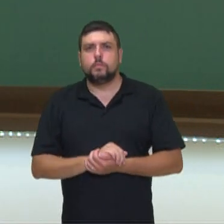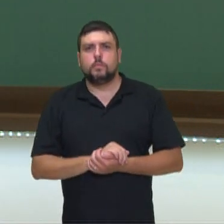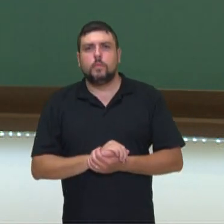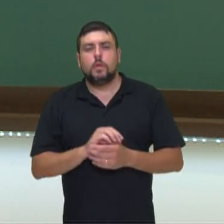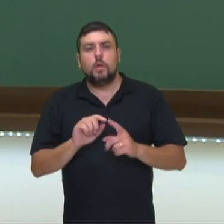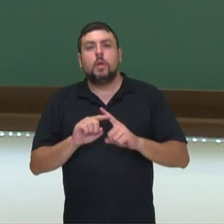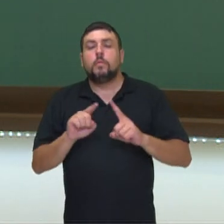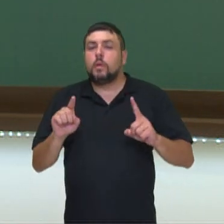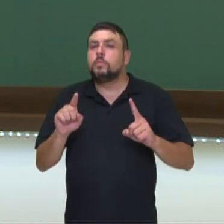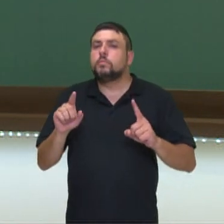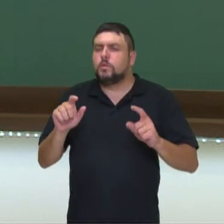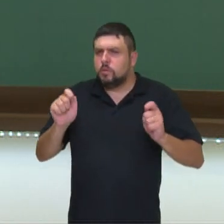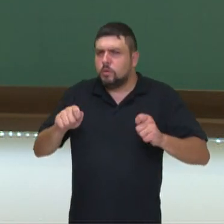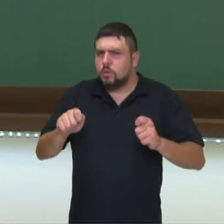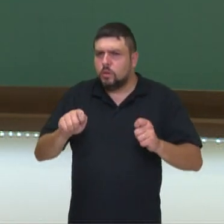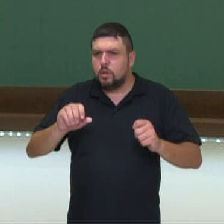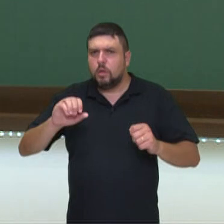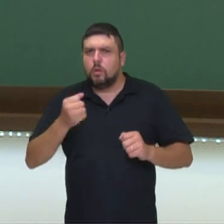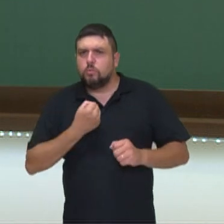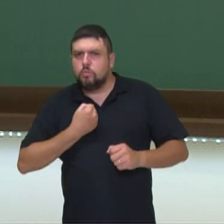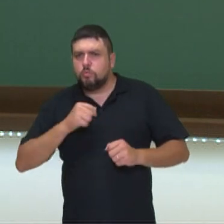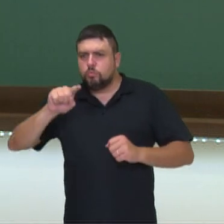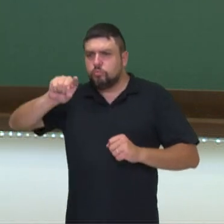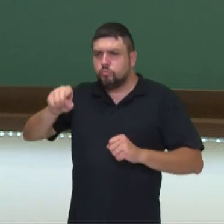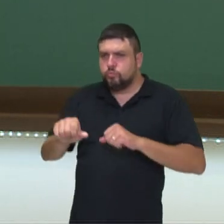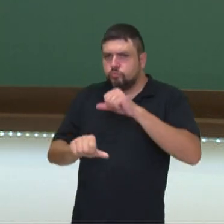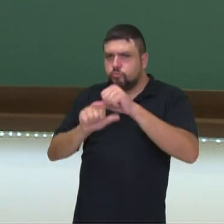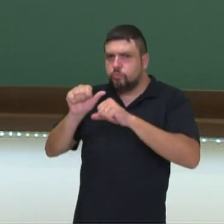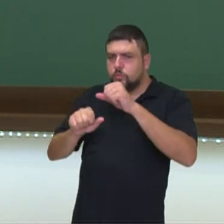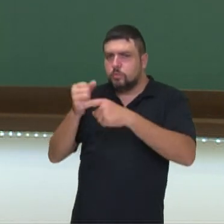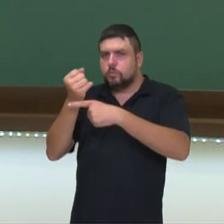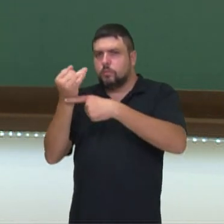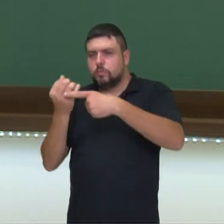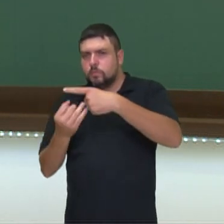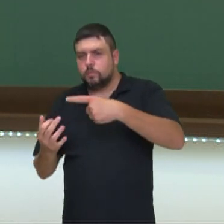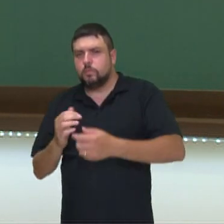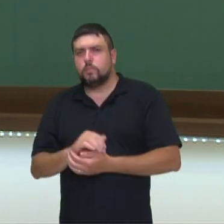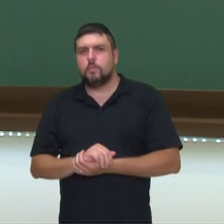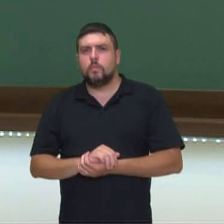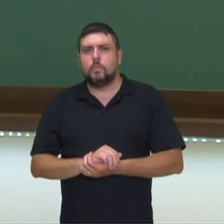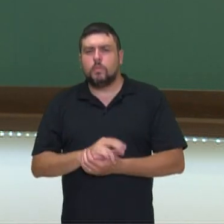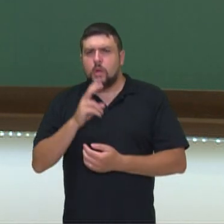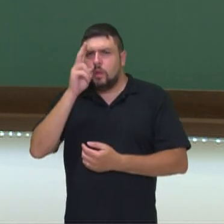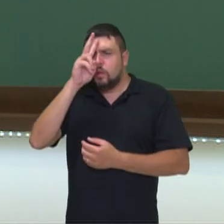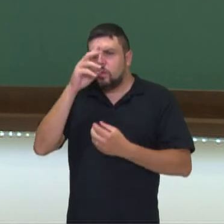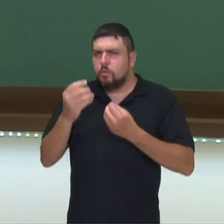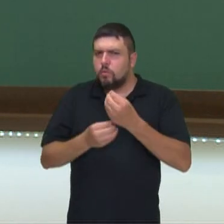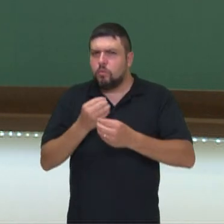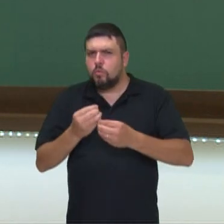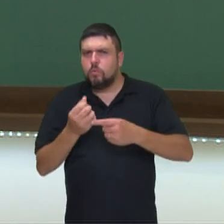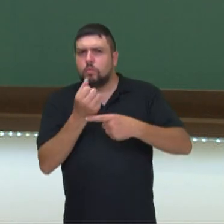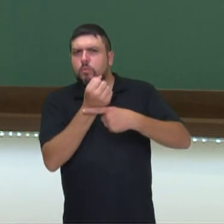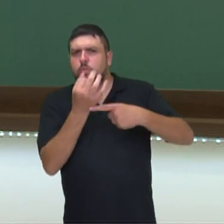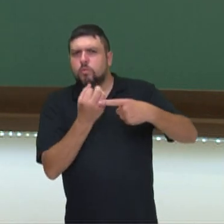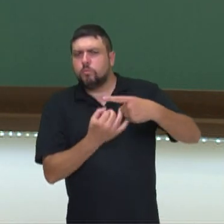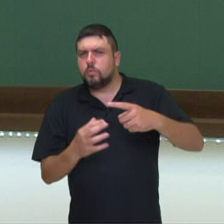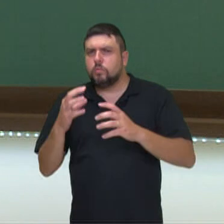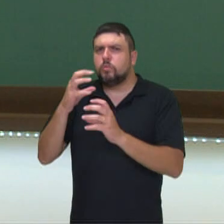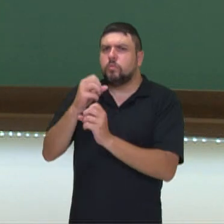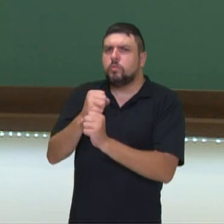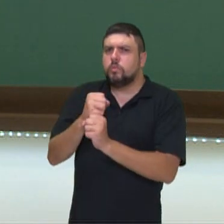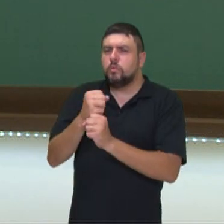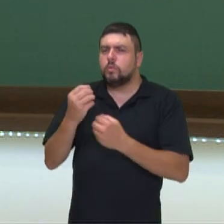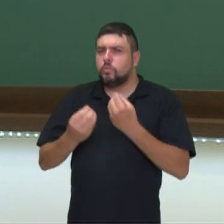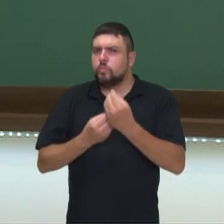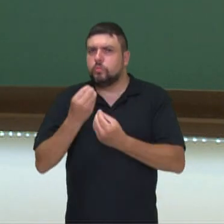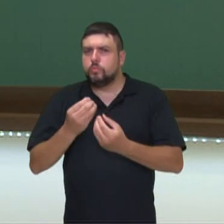decimal porque a gente consegue transformar decimal em fração. Você lembra como fazemos a adição e a subtração de frações? Vamos dar uma